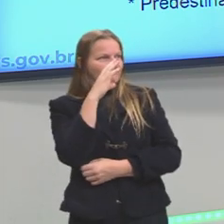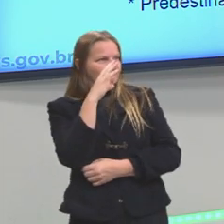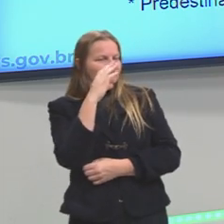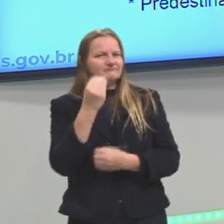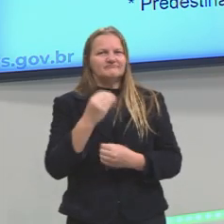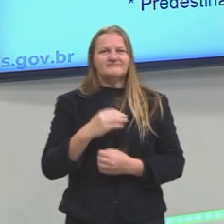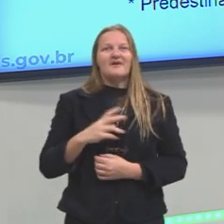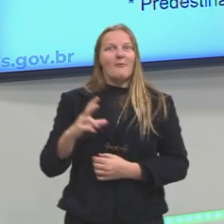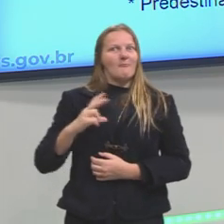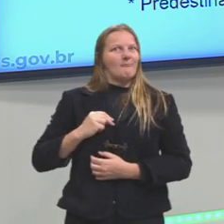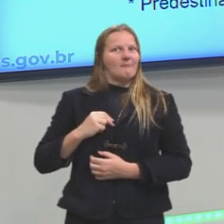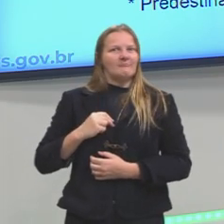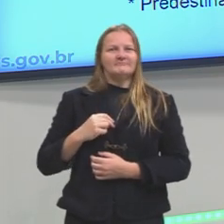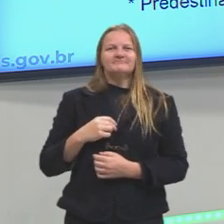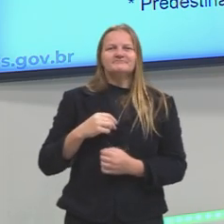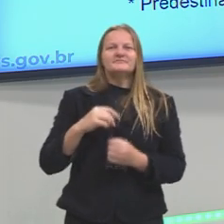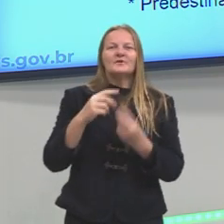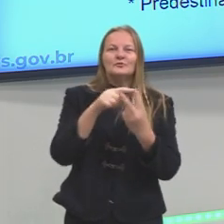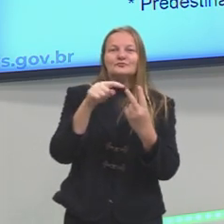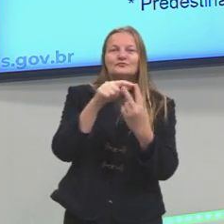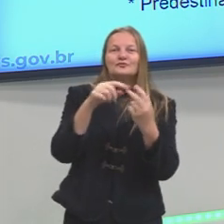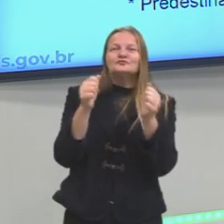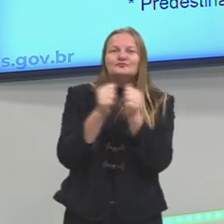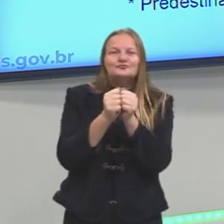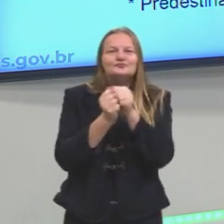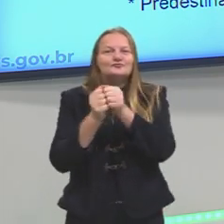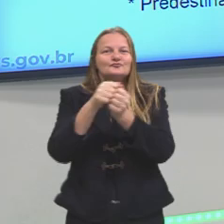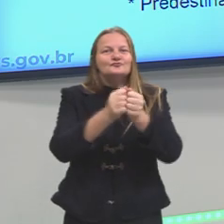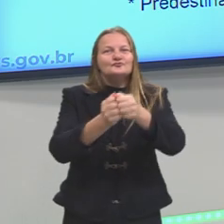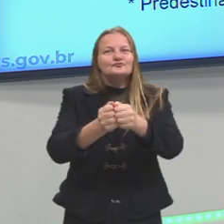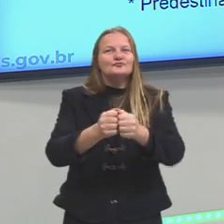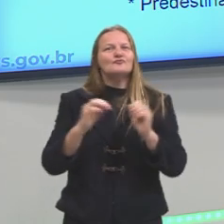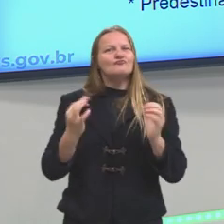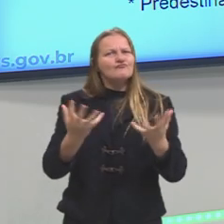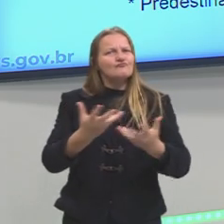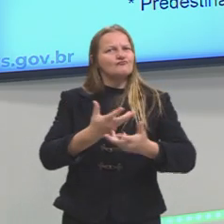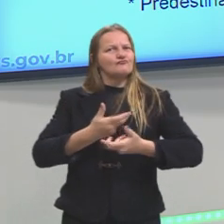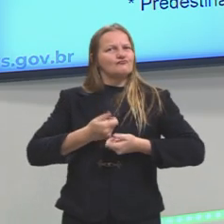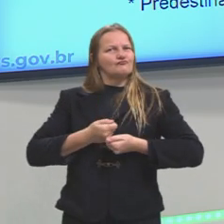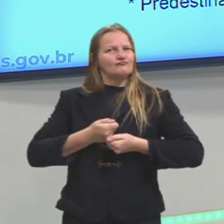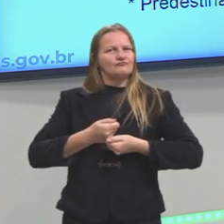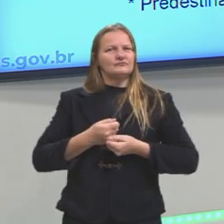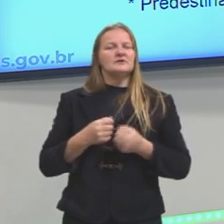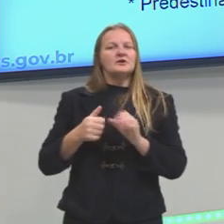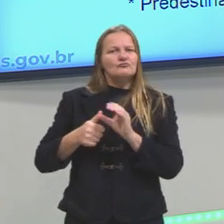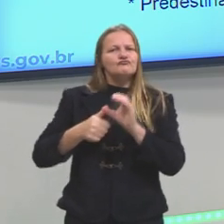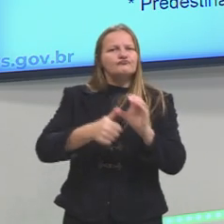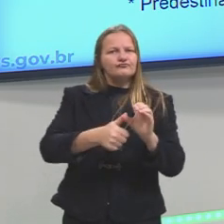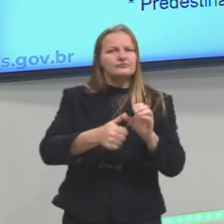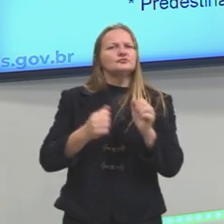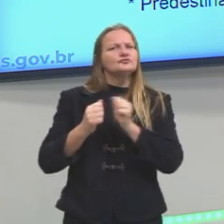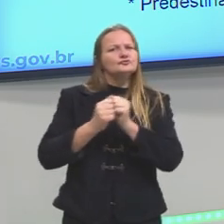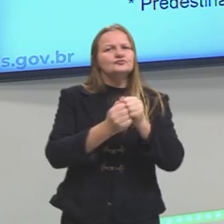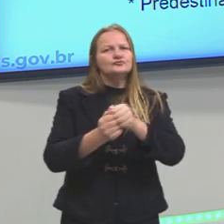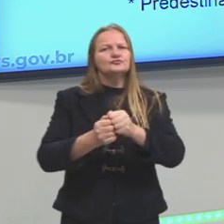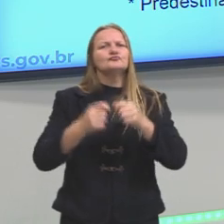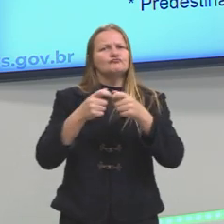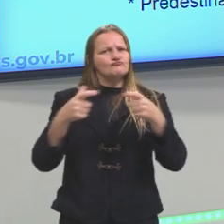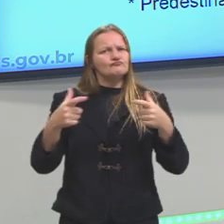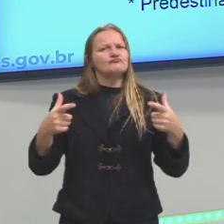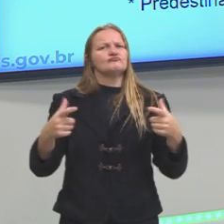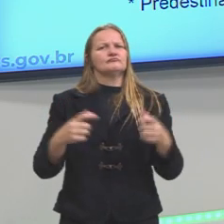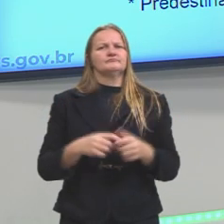quem vai ser o preceptor do Santo Agostinho e ele acaba estão se convencendo ao cristianismo e foi um grande